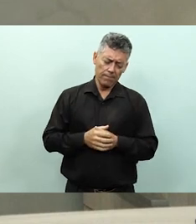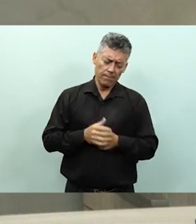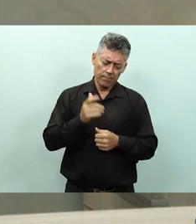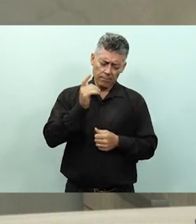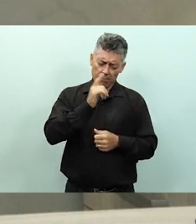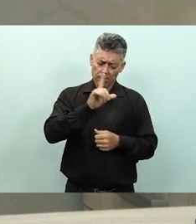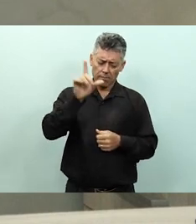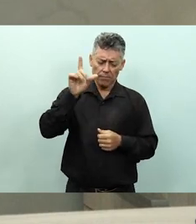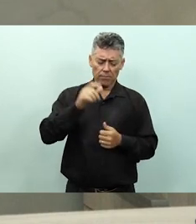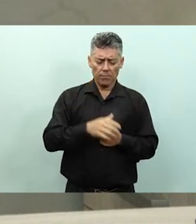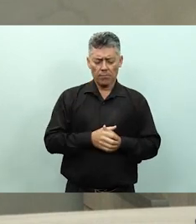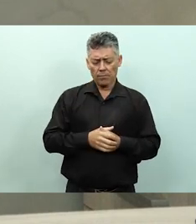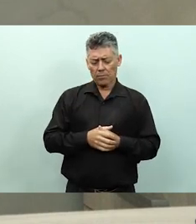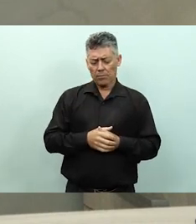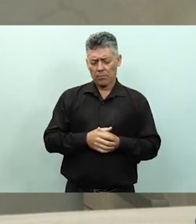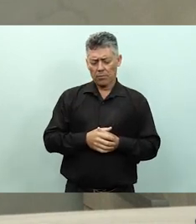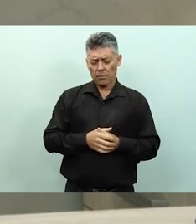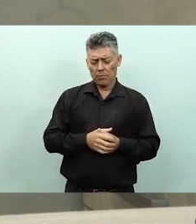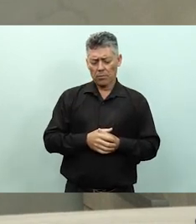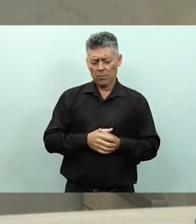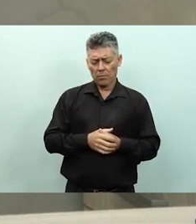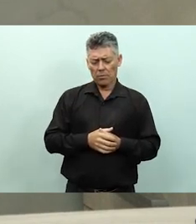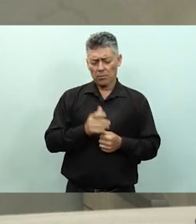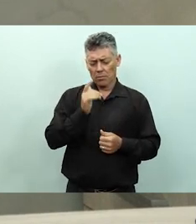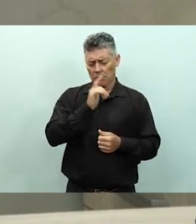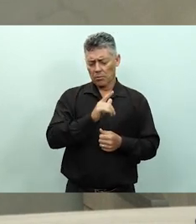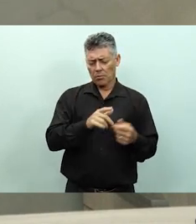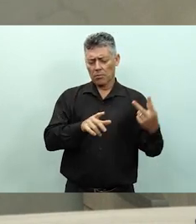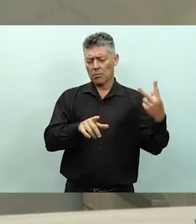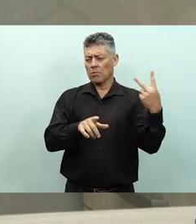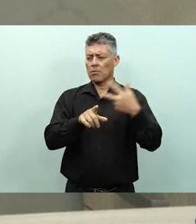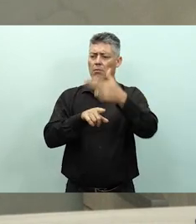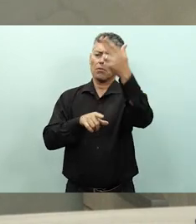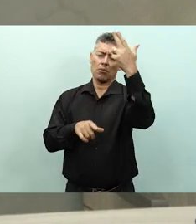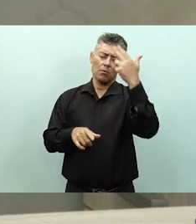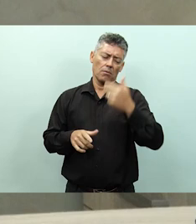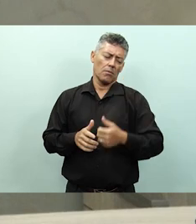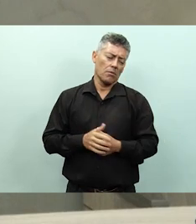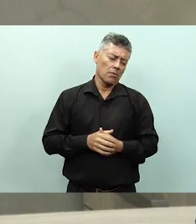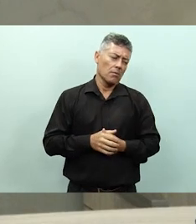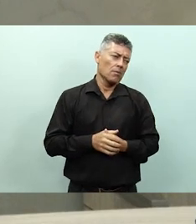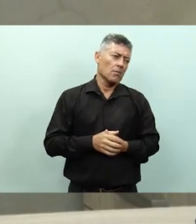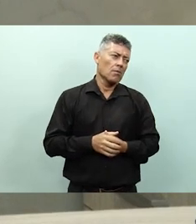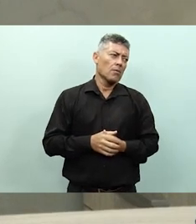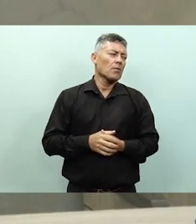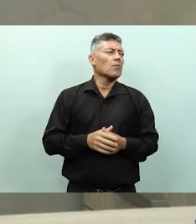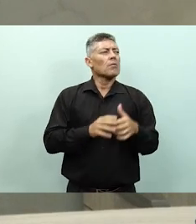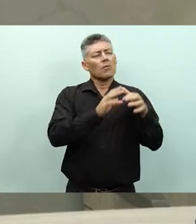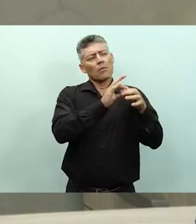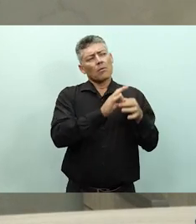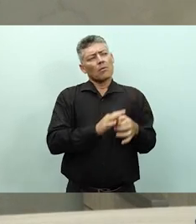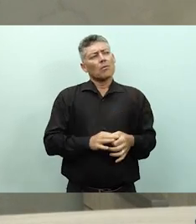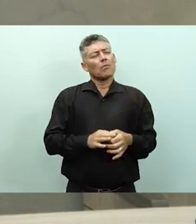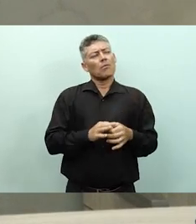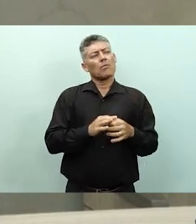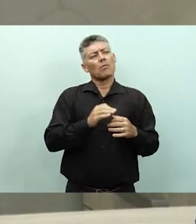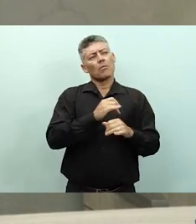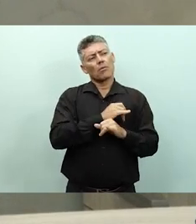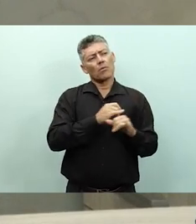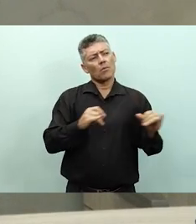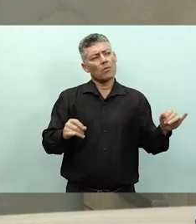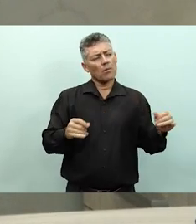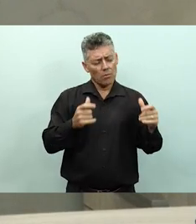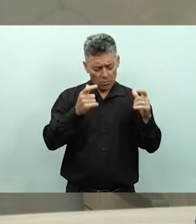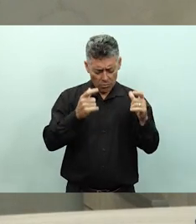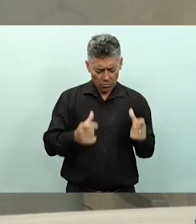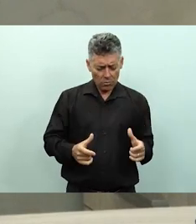fato é o que tornou acontecendo, e ela vence as eleições. O contexto nacional influenciou, mas o contexto